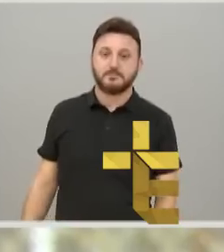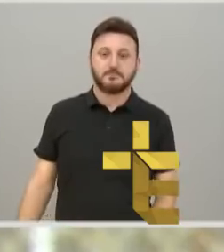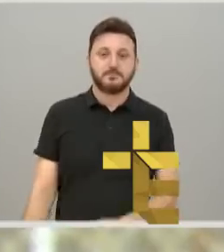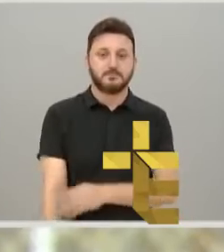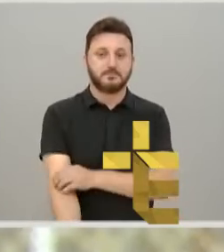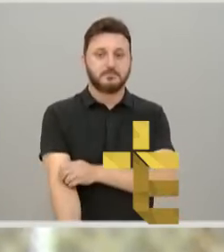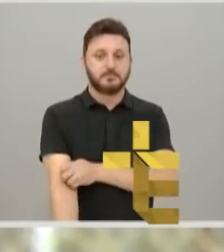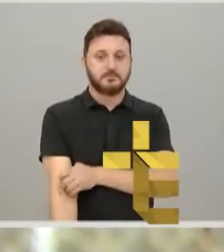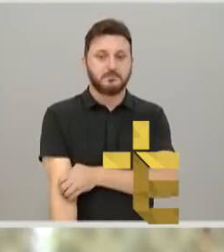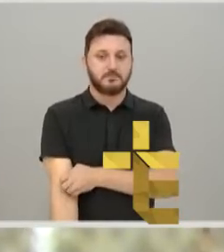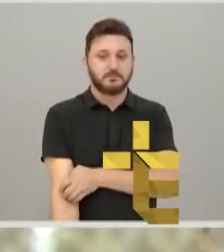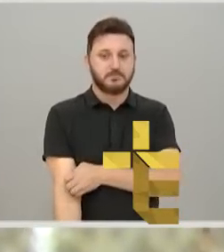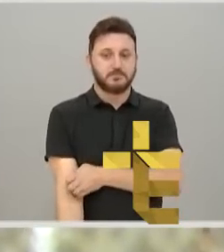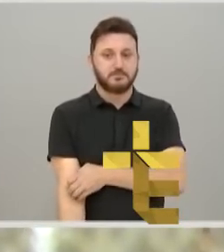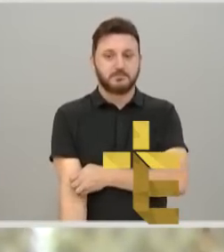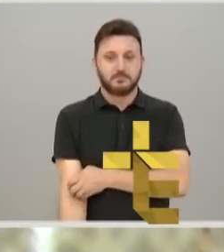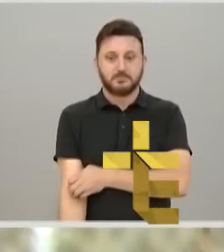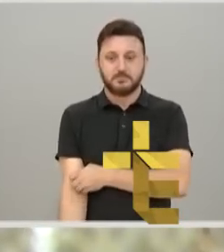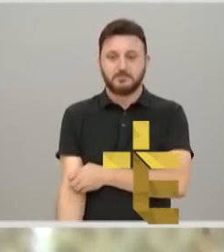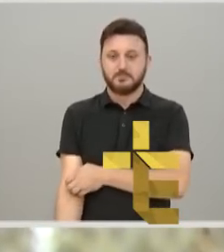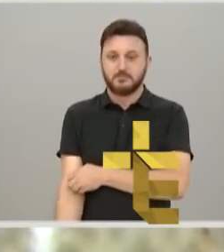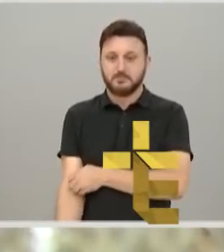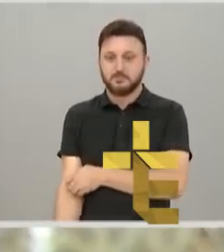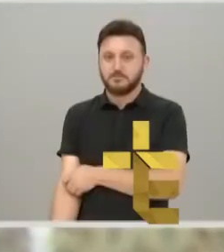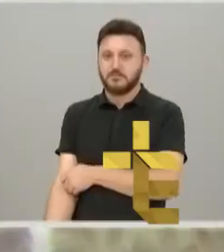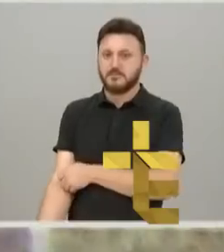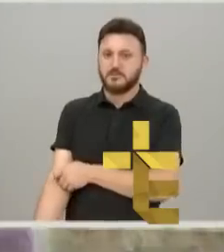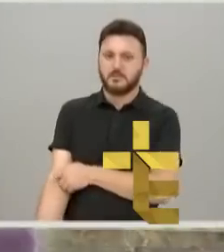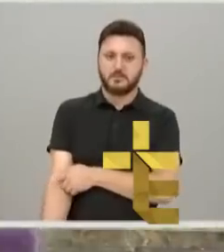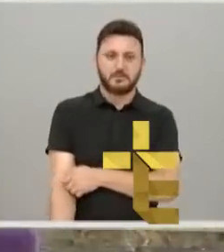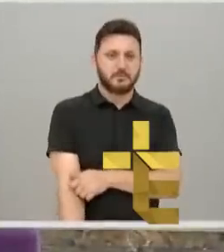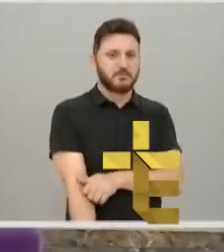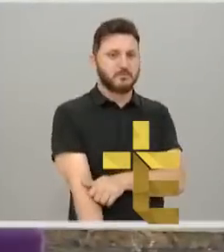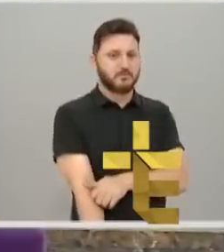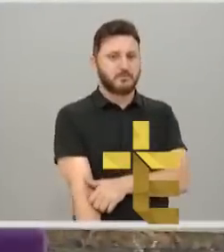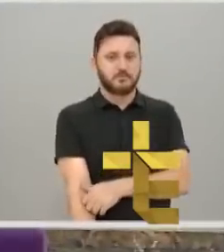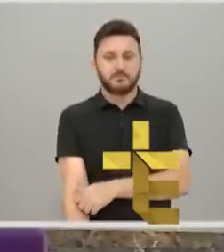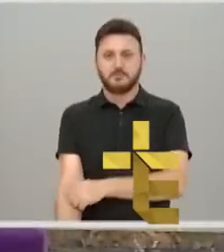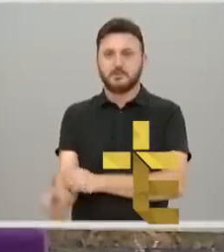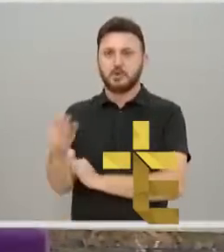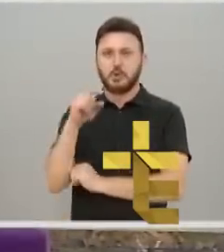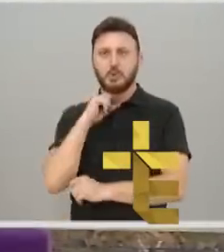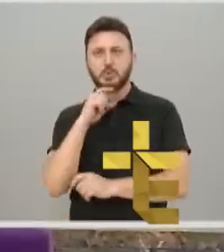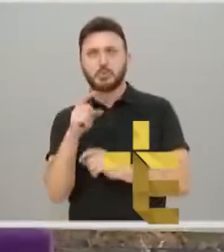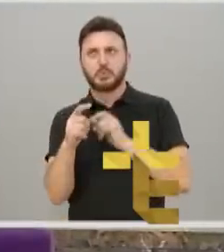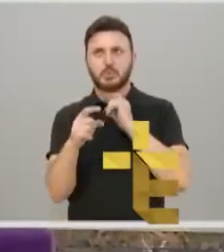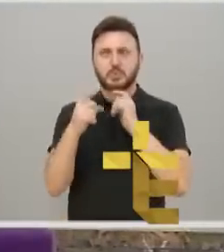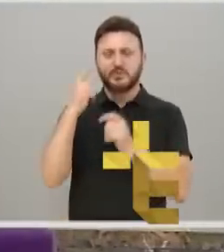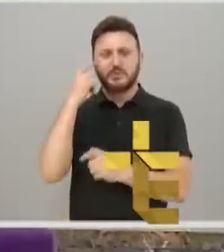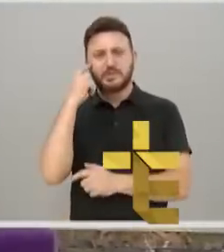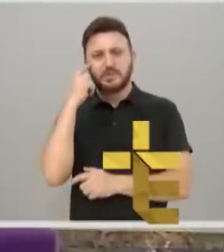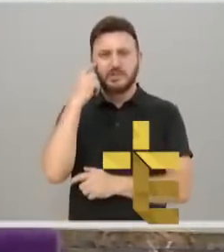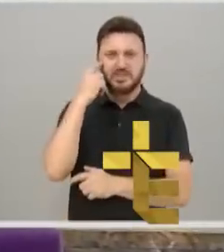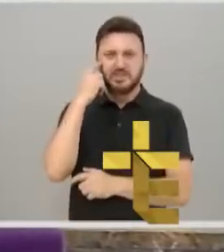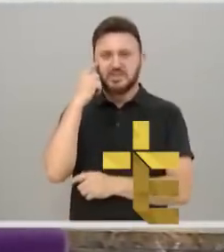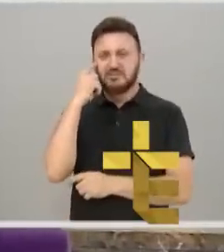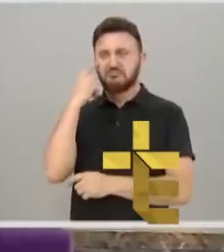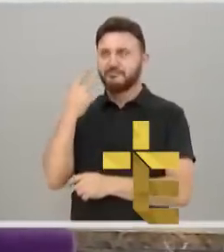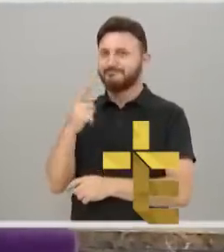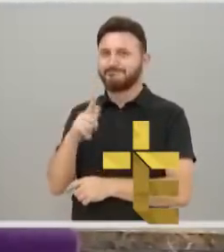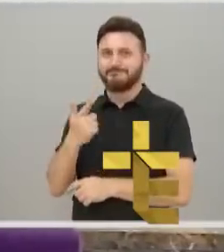Jamais duvidar e crer no poder da oração,